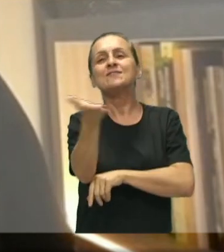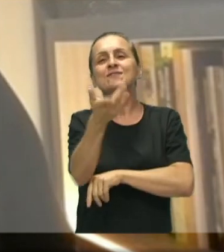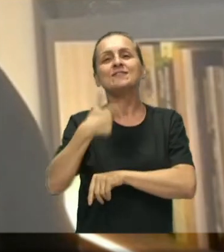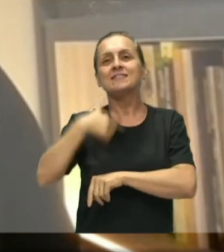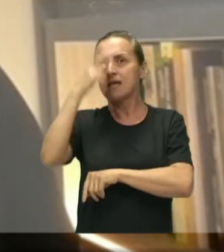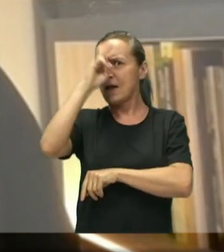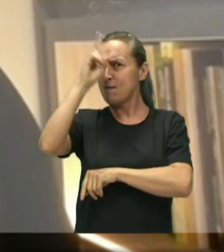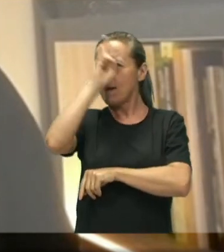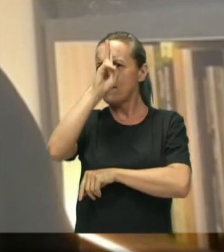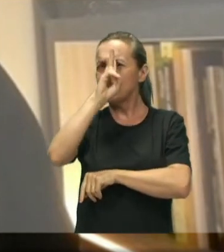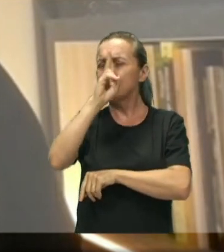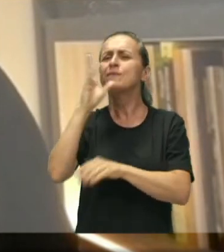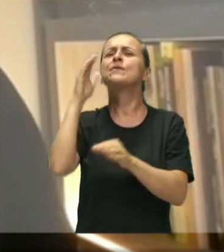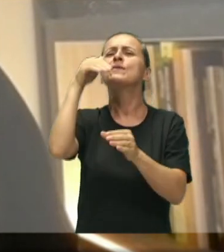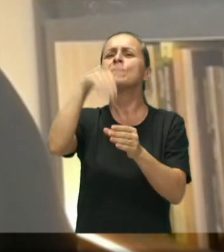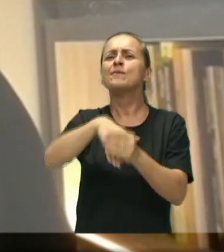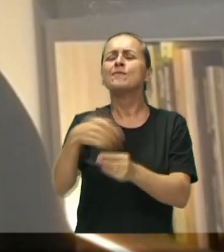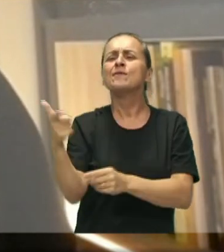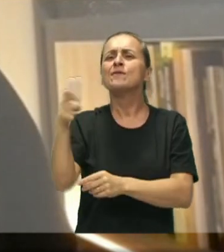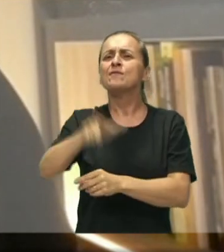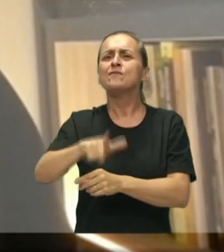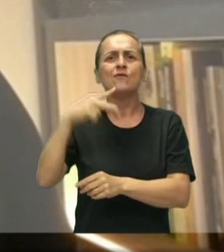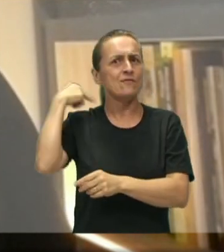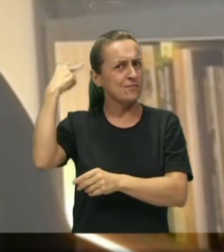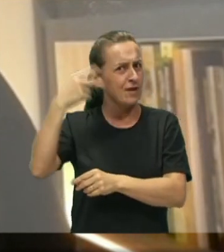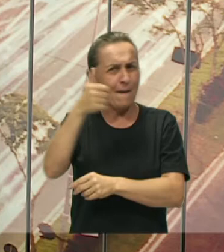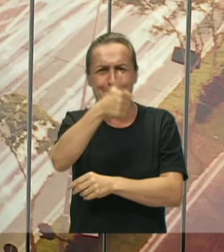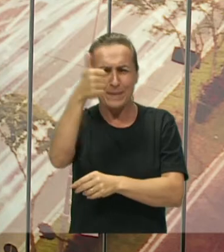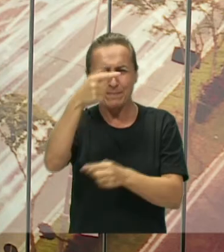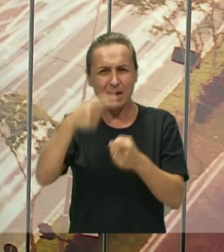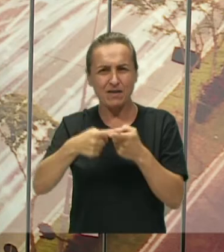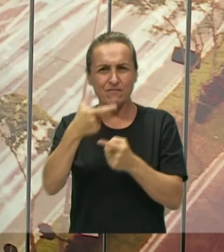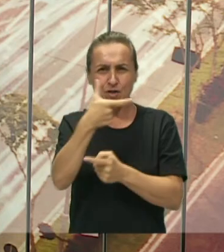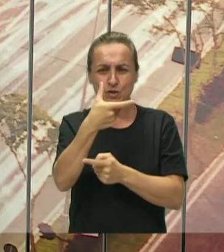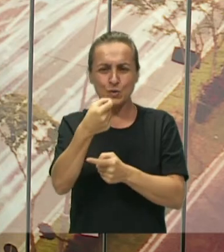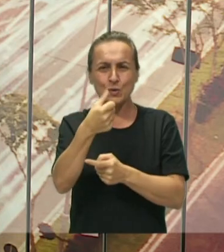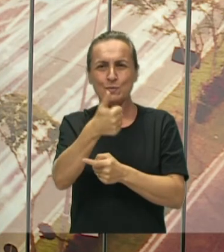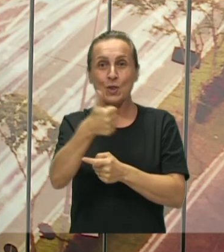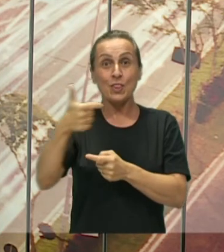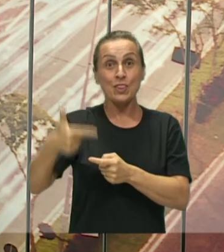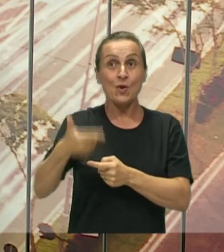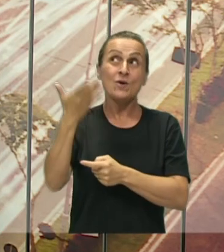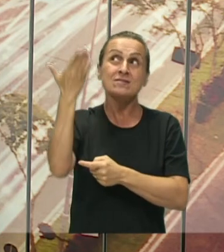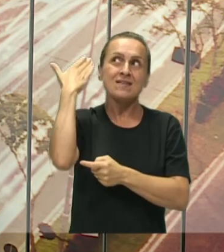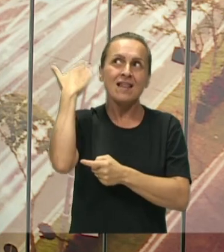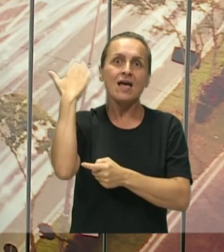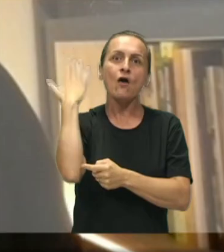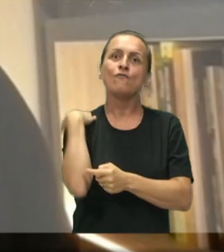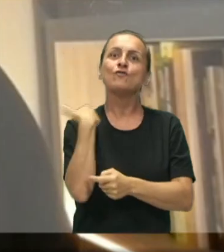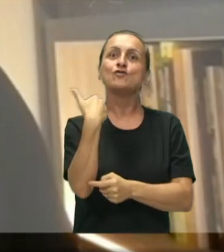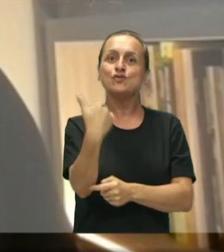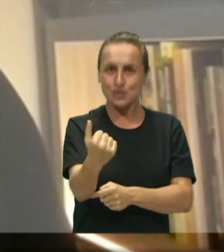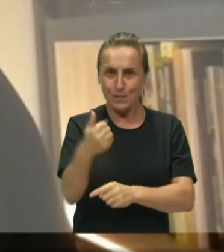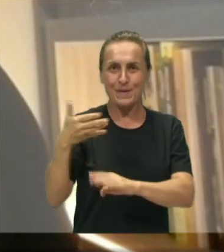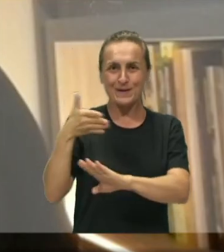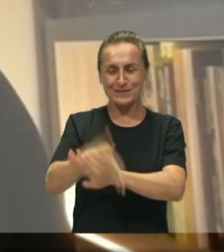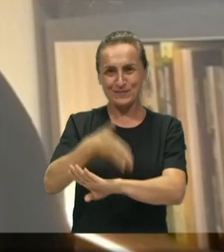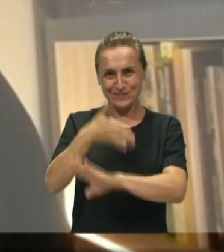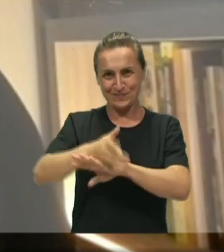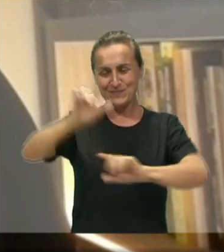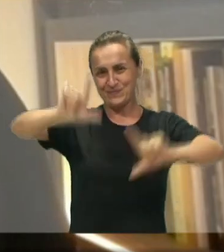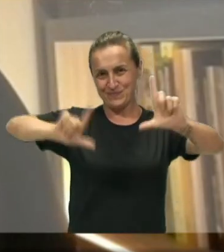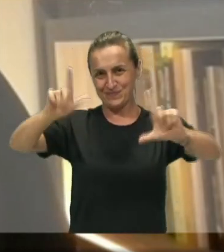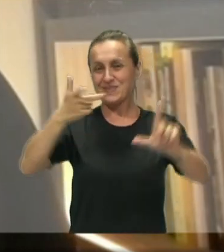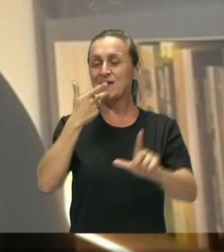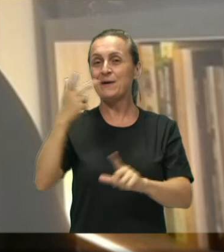Quando Fui eleito Vereador a primeira vez lá em 2012 aí que fui chamado para participar do programa